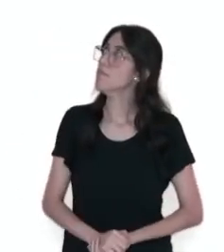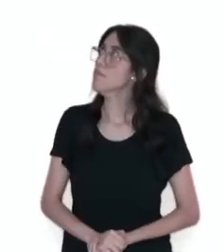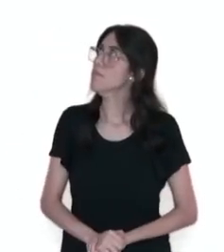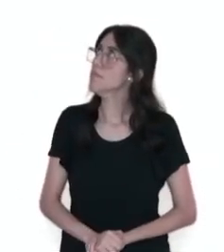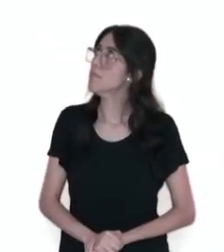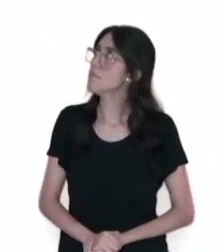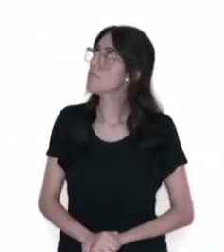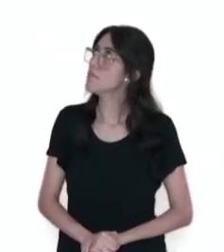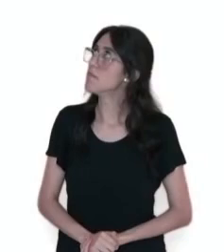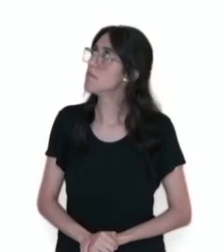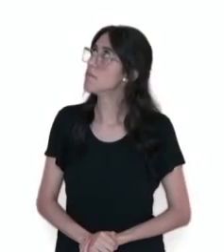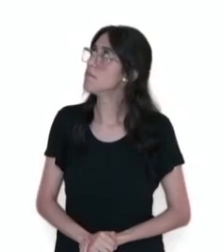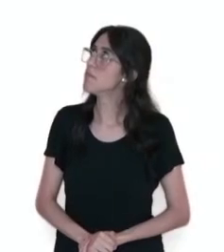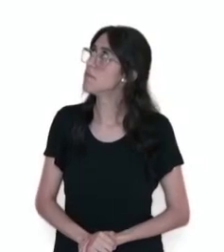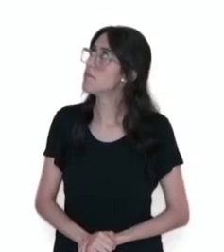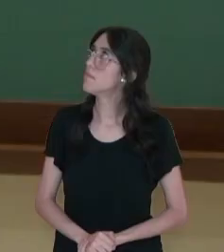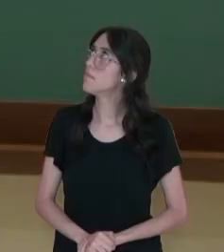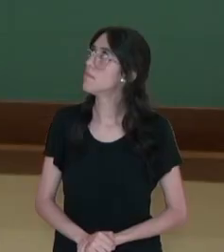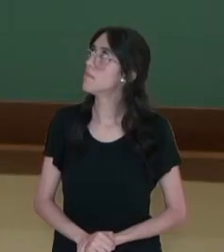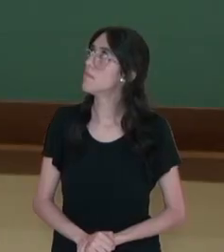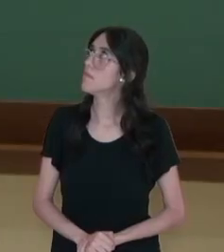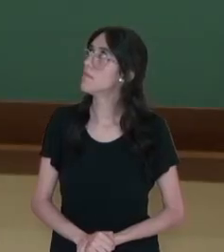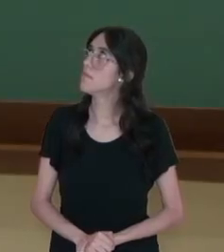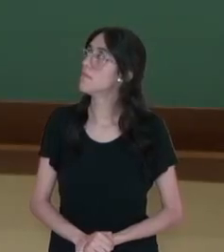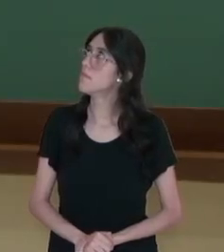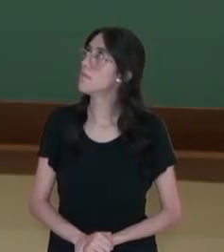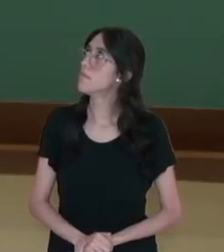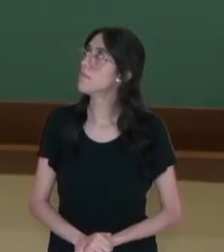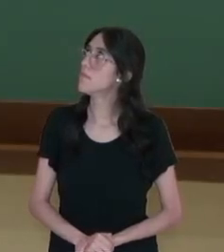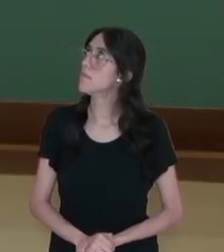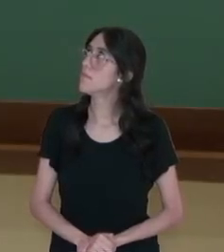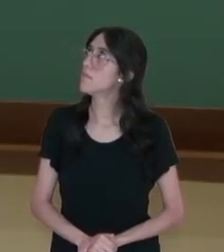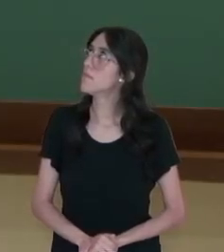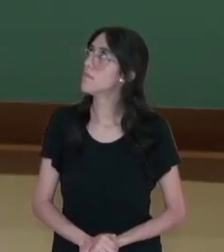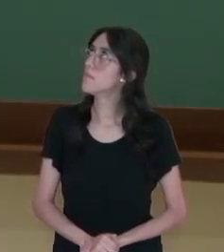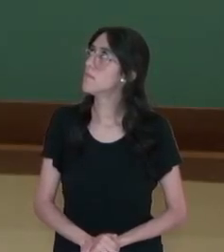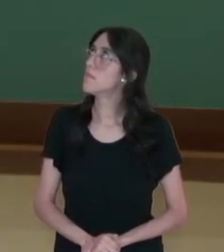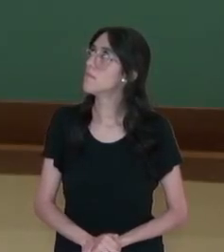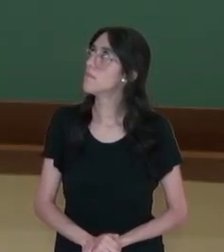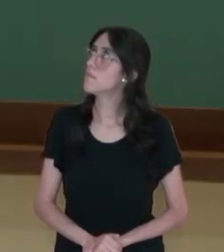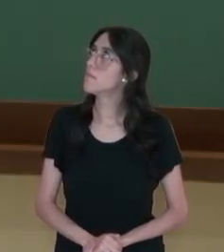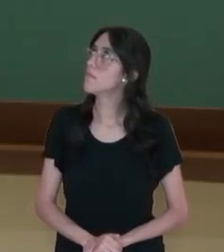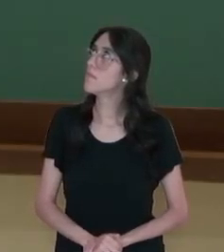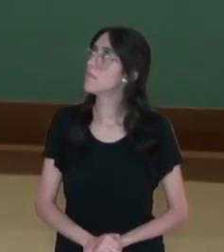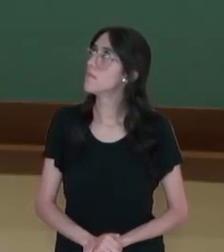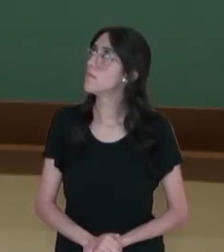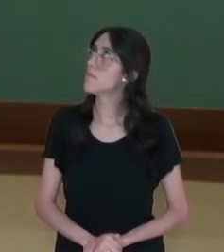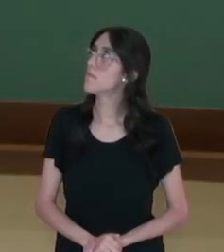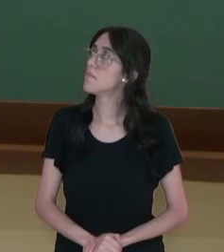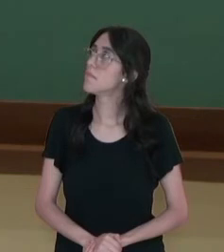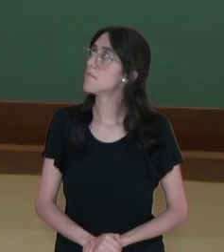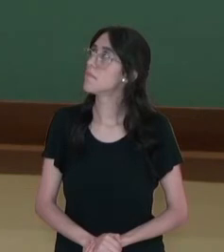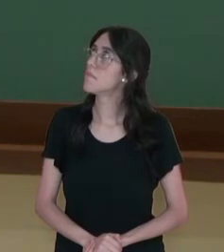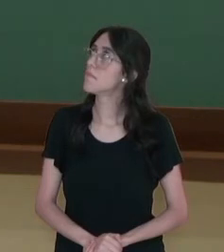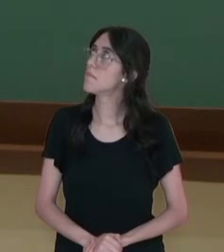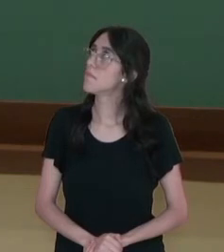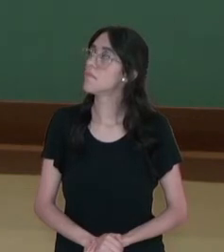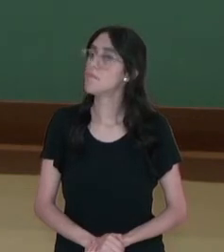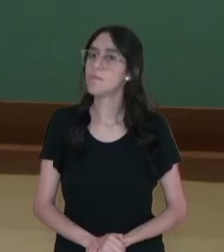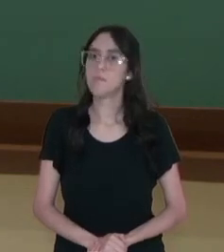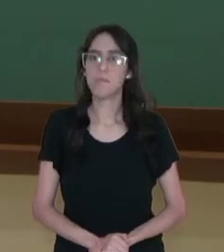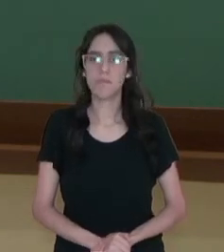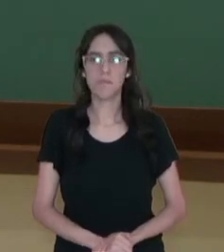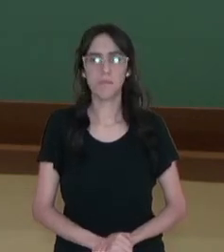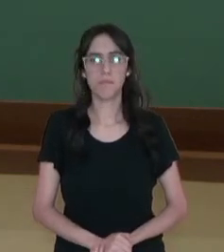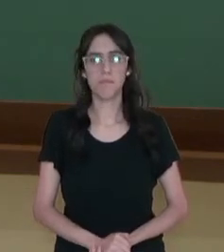más sobre los derechos humanos. Quiero pensar que todas las familias tengan